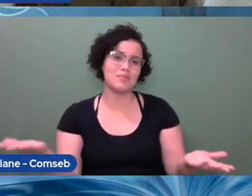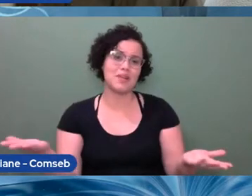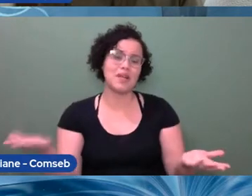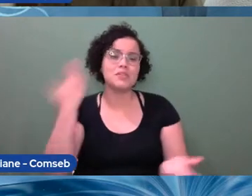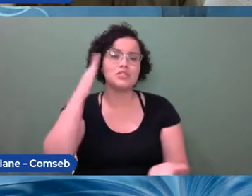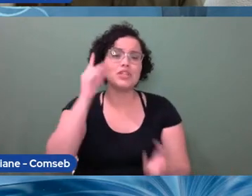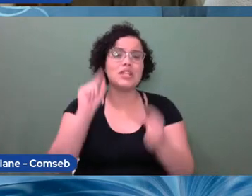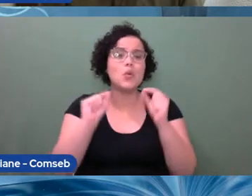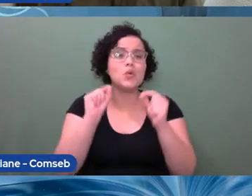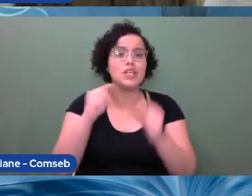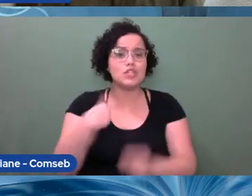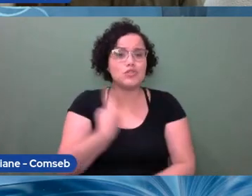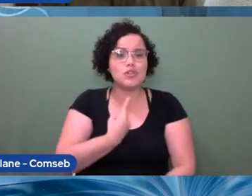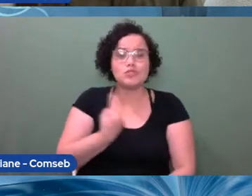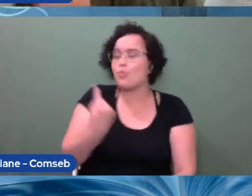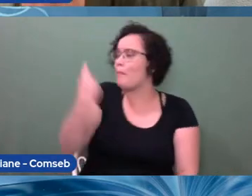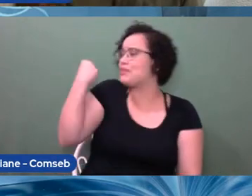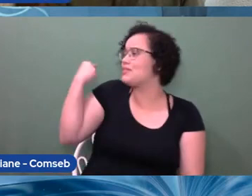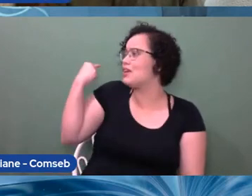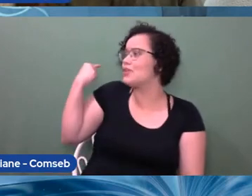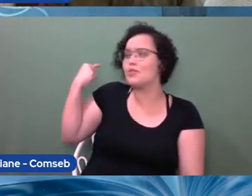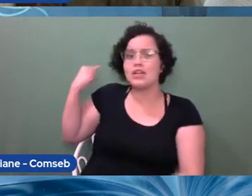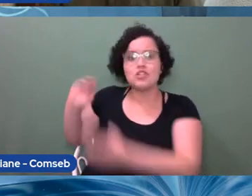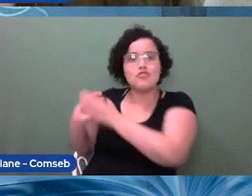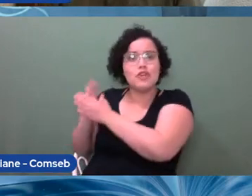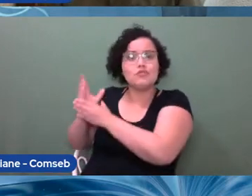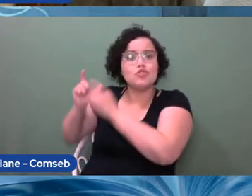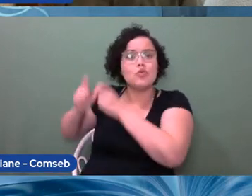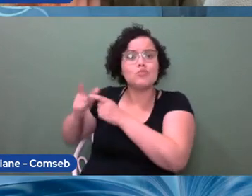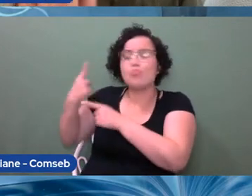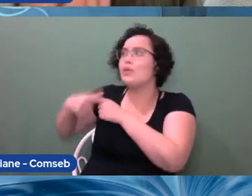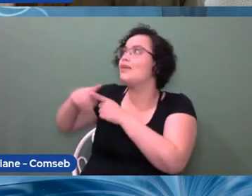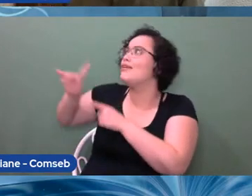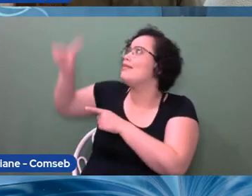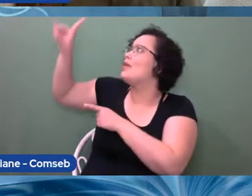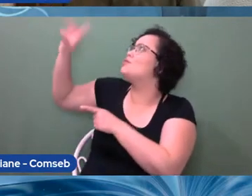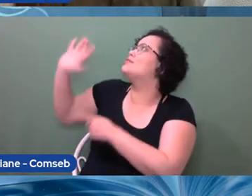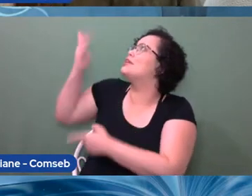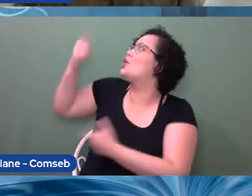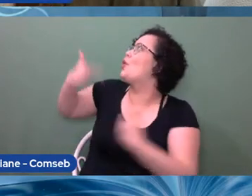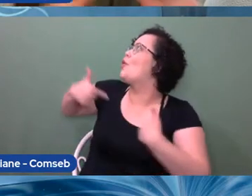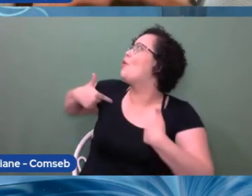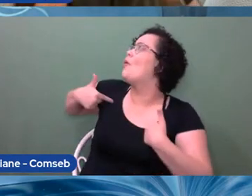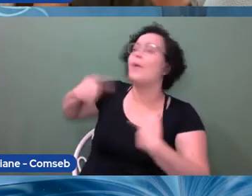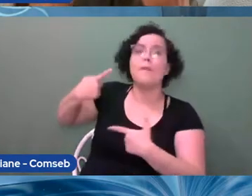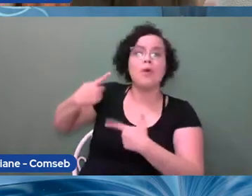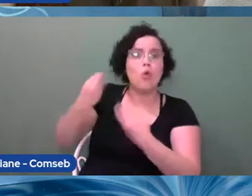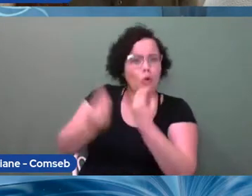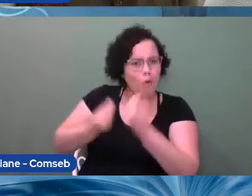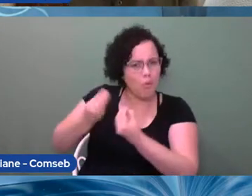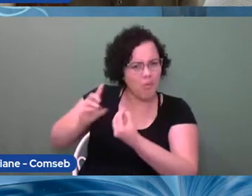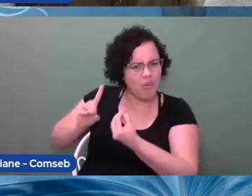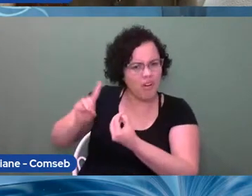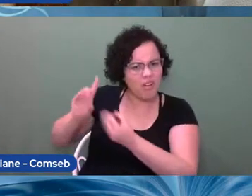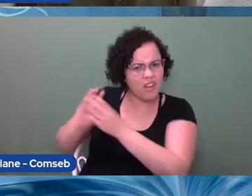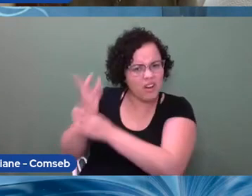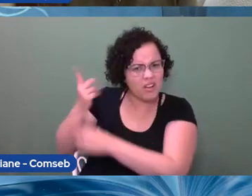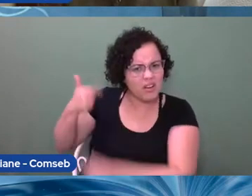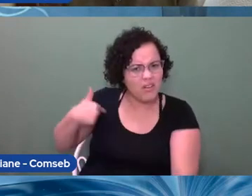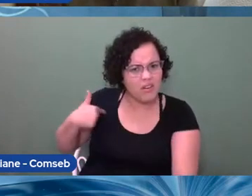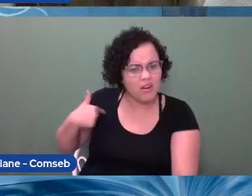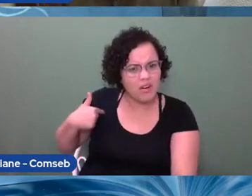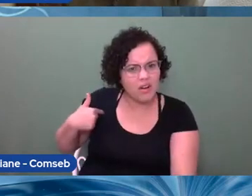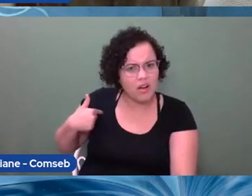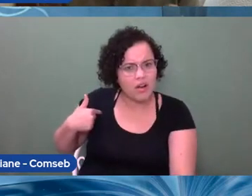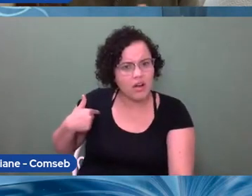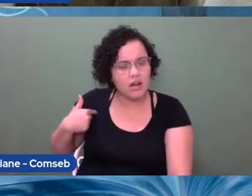de onde nós viemos, o que é que Deus nos criou, como é que Deus nos criou, na medida que nós já podemos